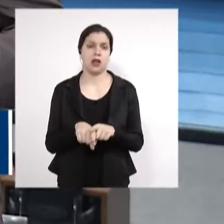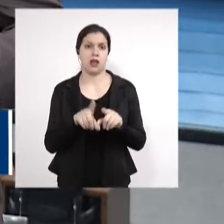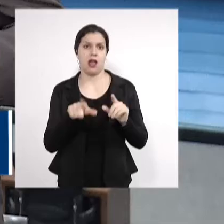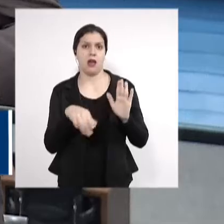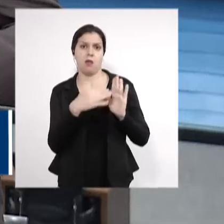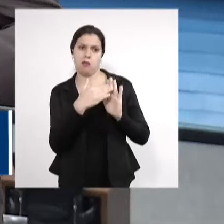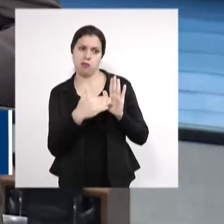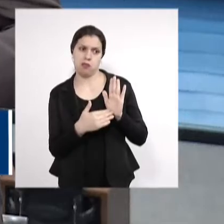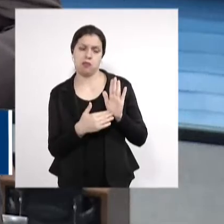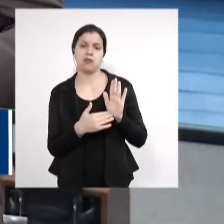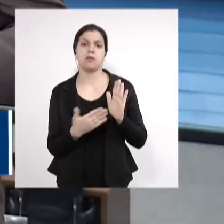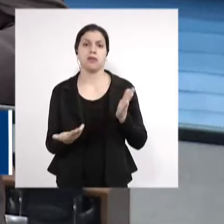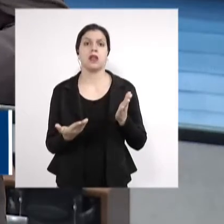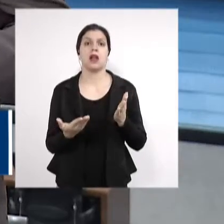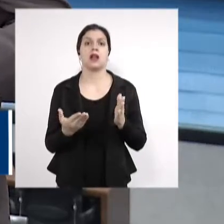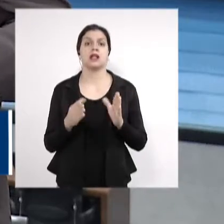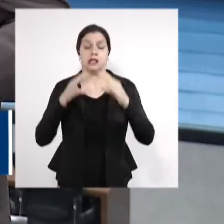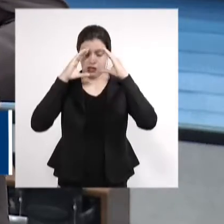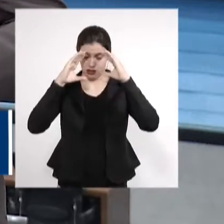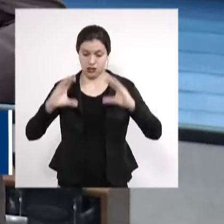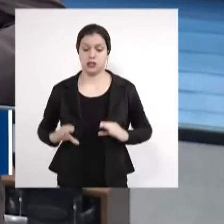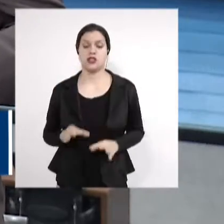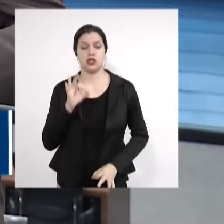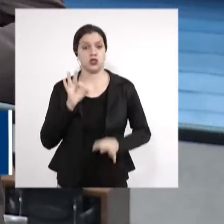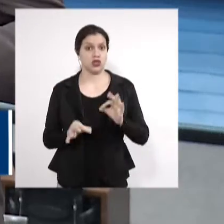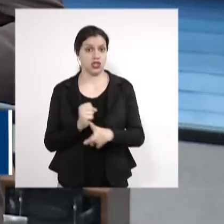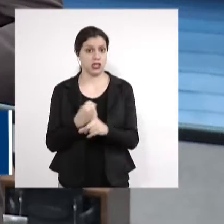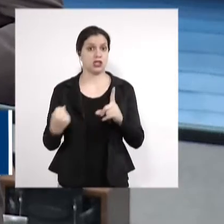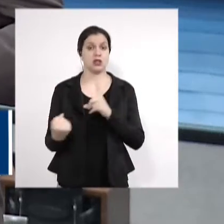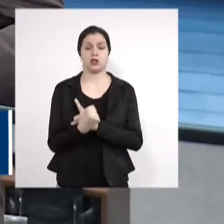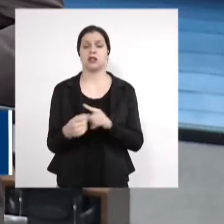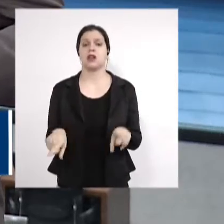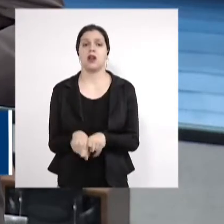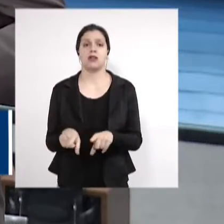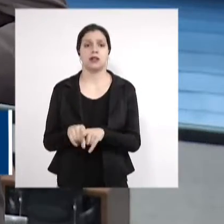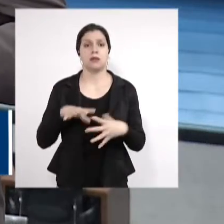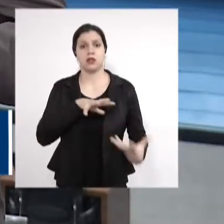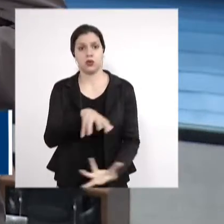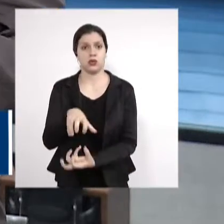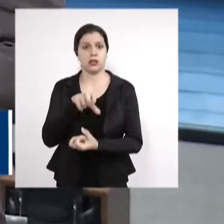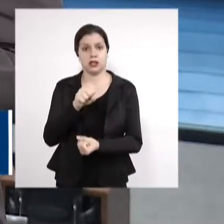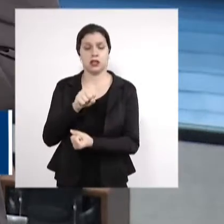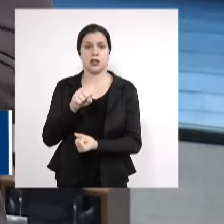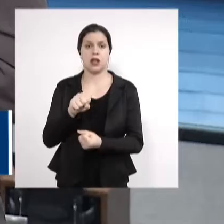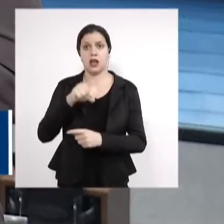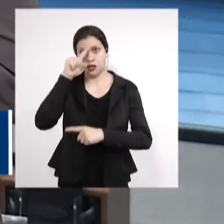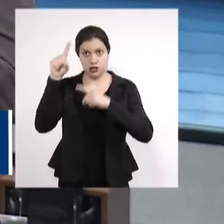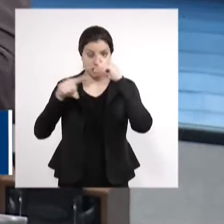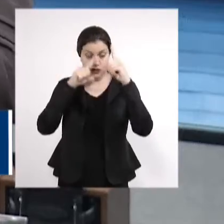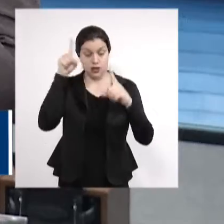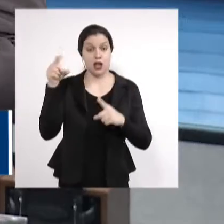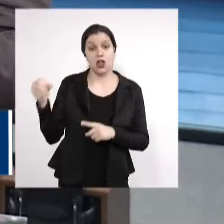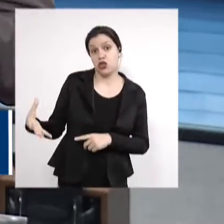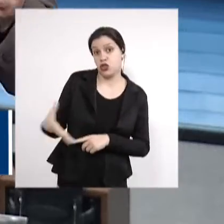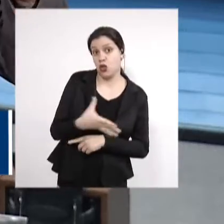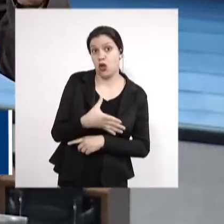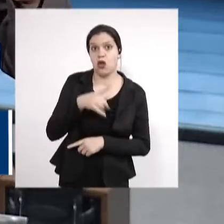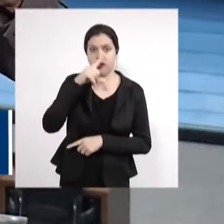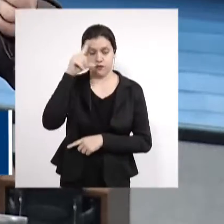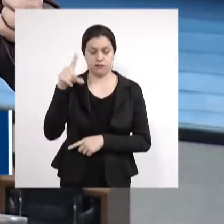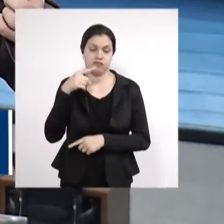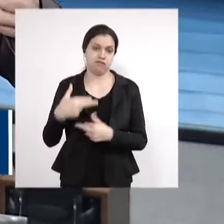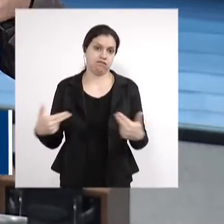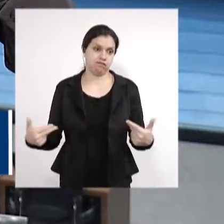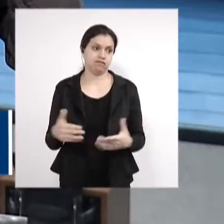da cidadania e da justiça social, a sustentabilidade, a criatividade e a inovação. E também tem diretrizes com resultados diretos, né, que já